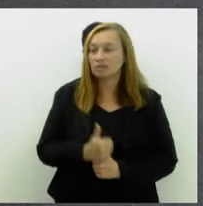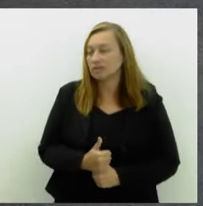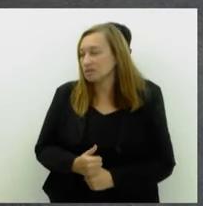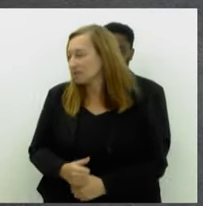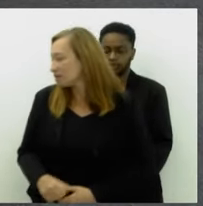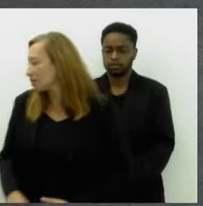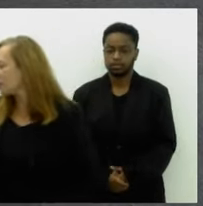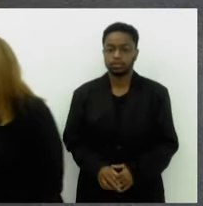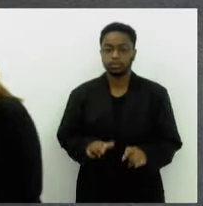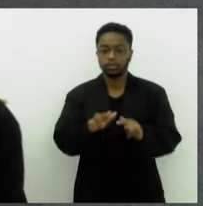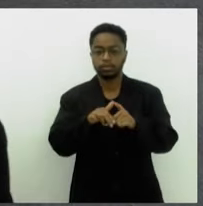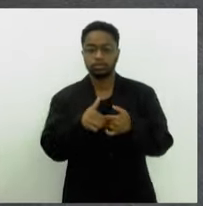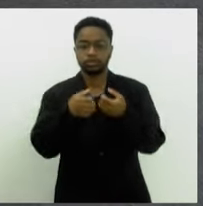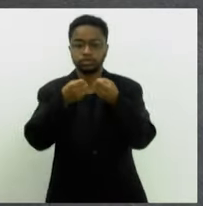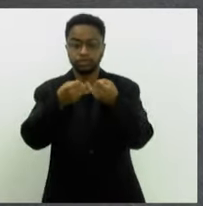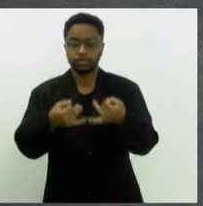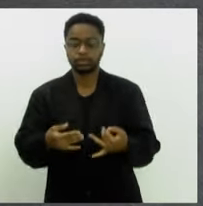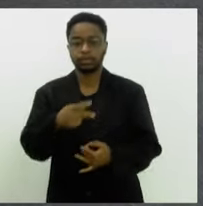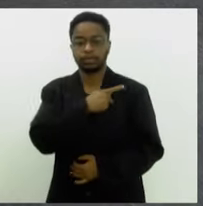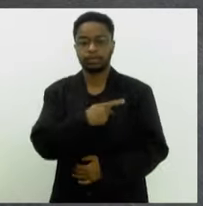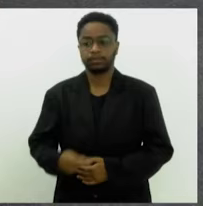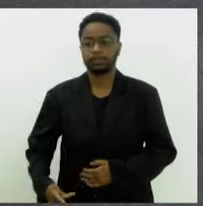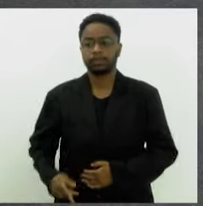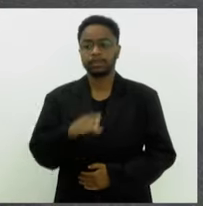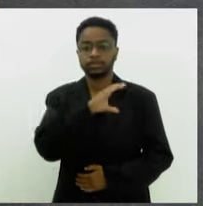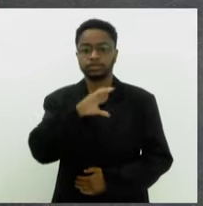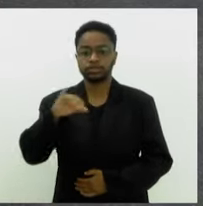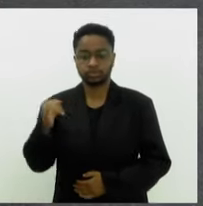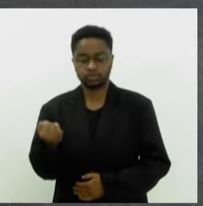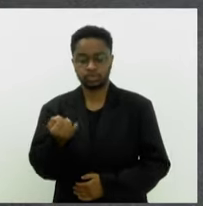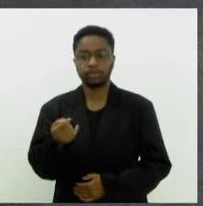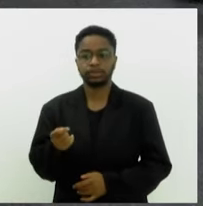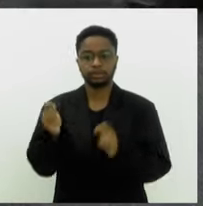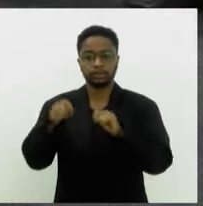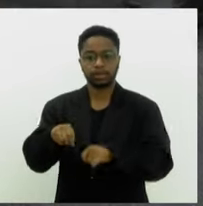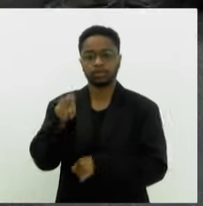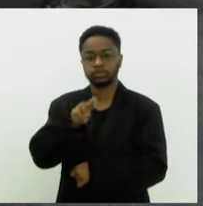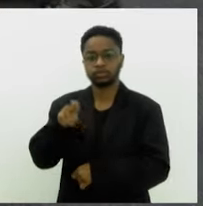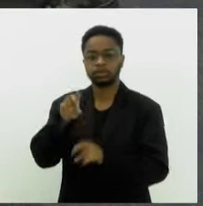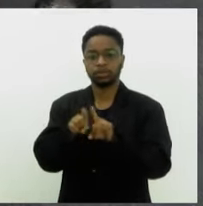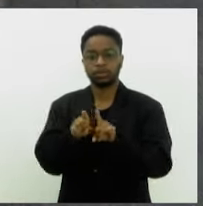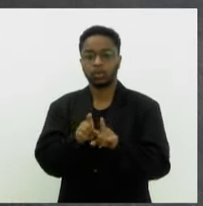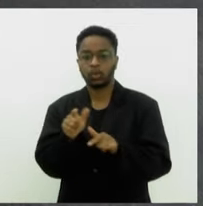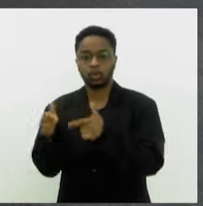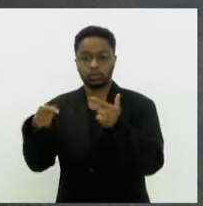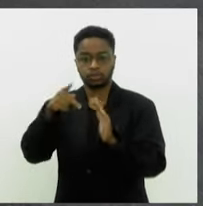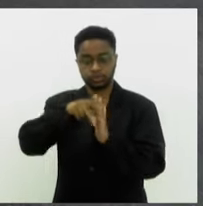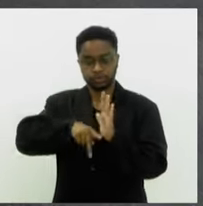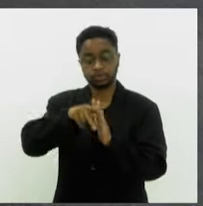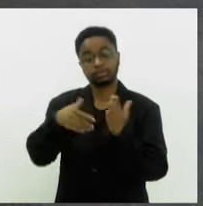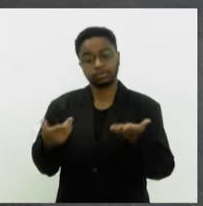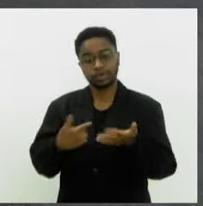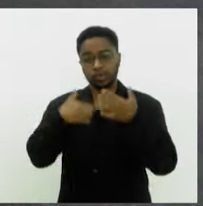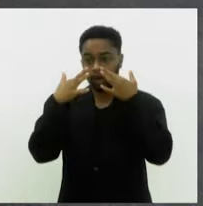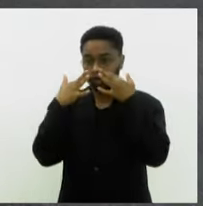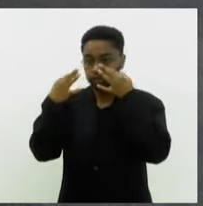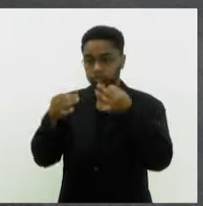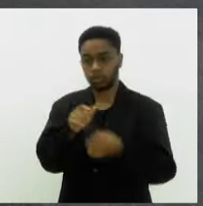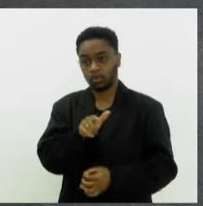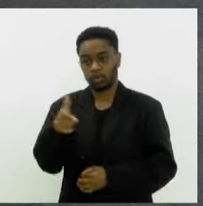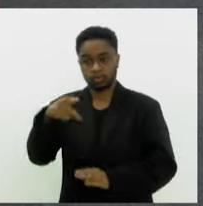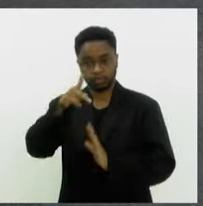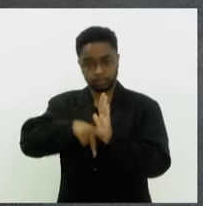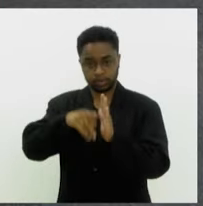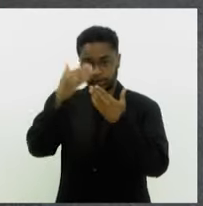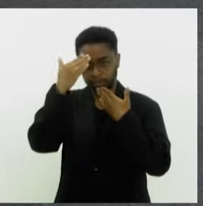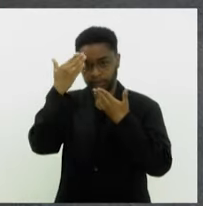do presidente da CCJ, assim valha para todos os outros projetos. Então, ficarei atenta aos próximos projetos.